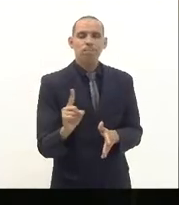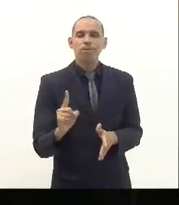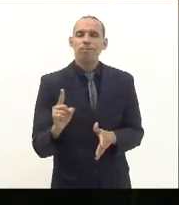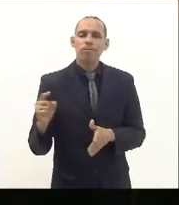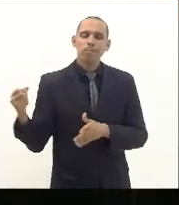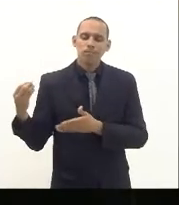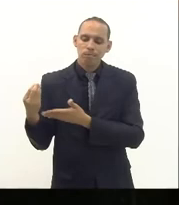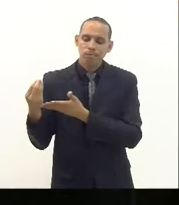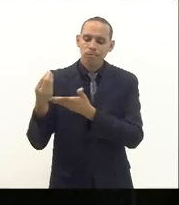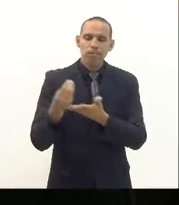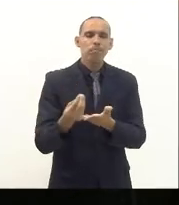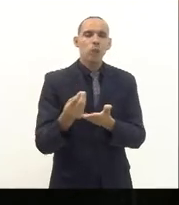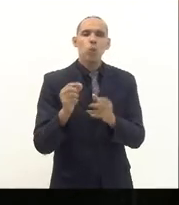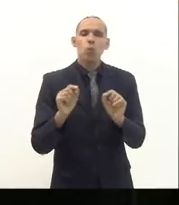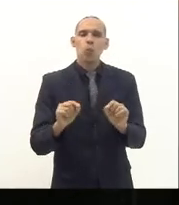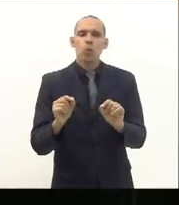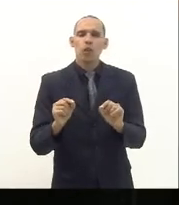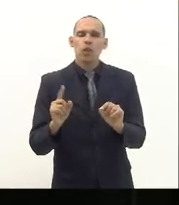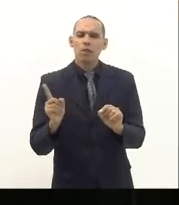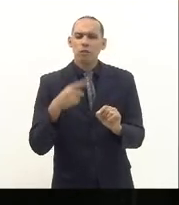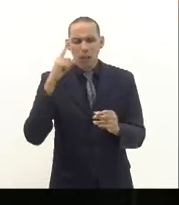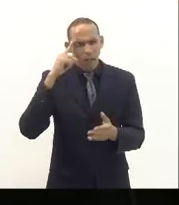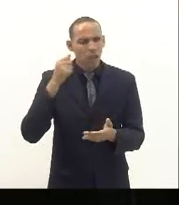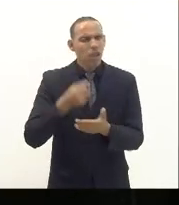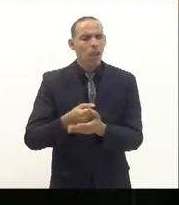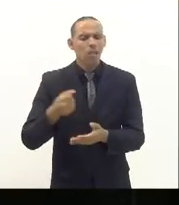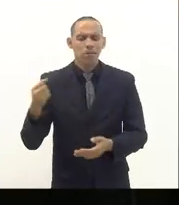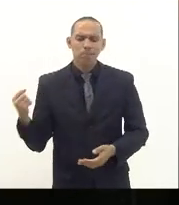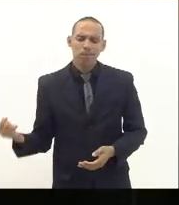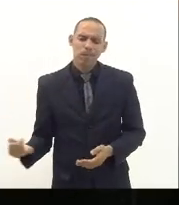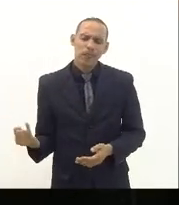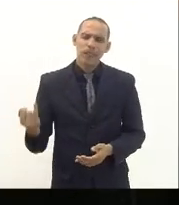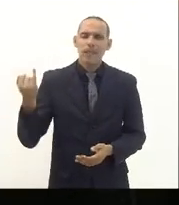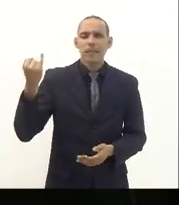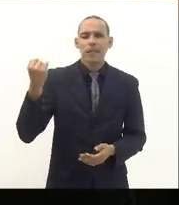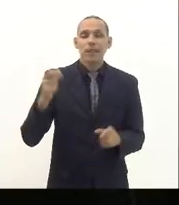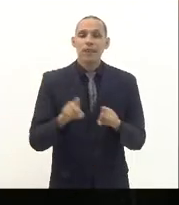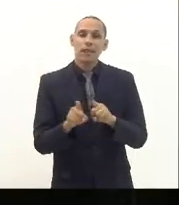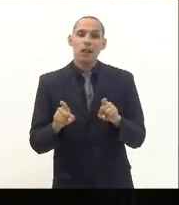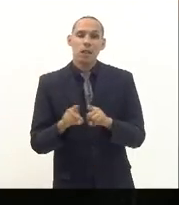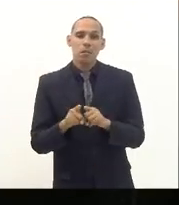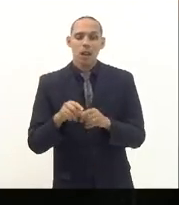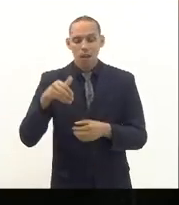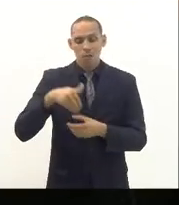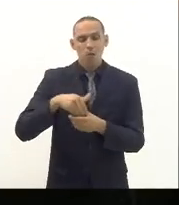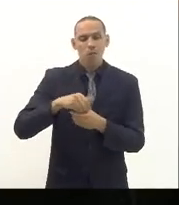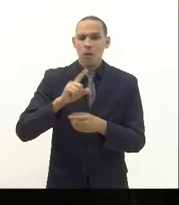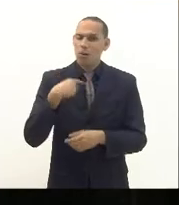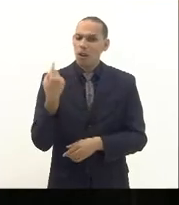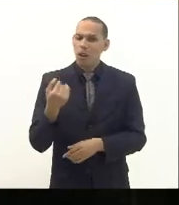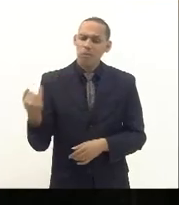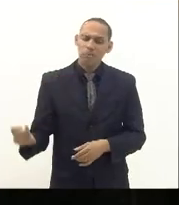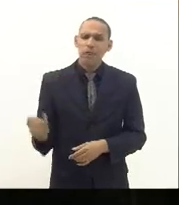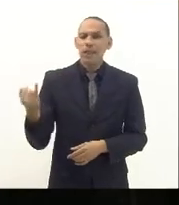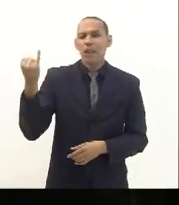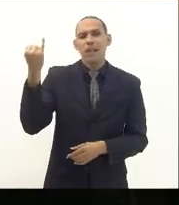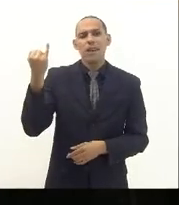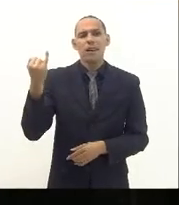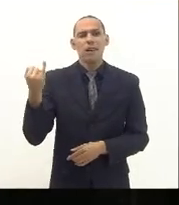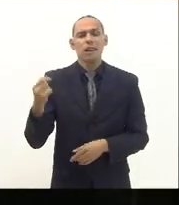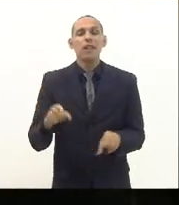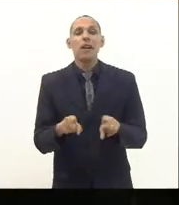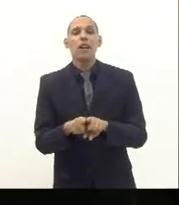importância das nossas decisões a importância dos nossos votos a